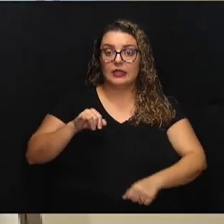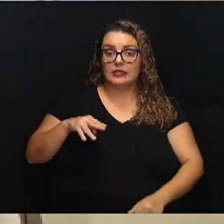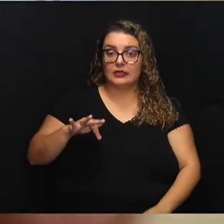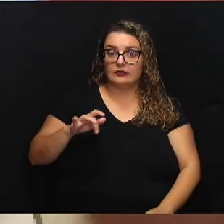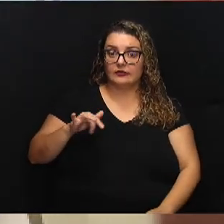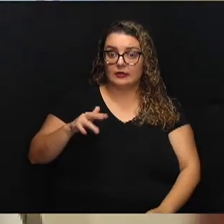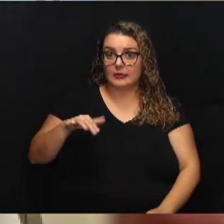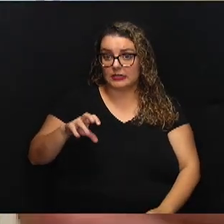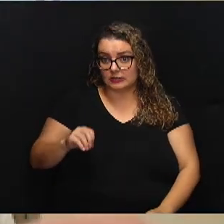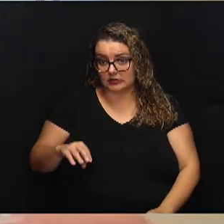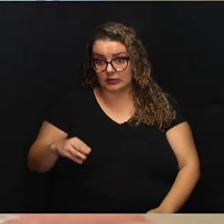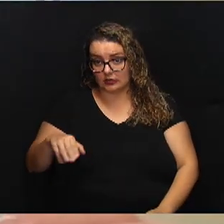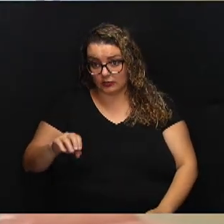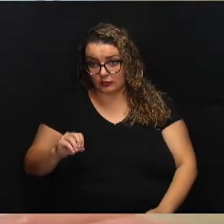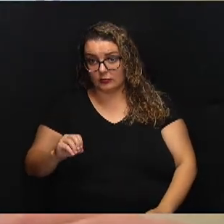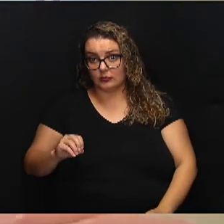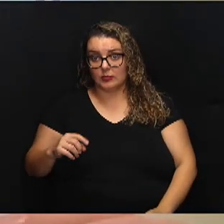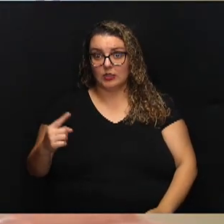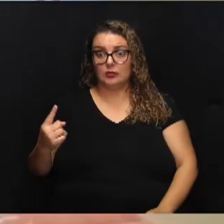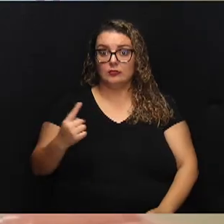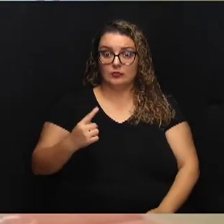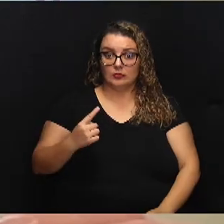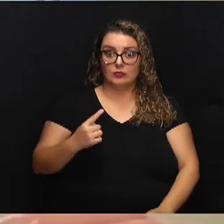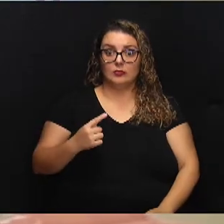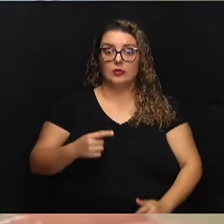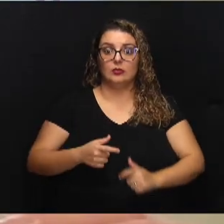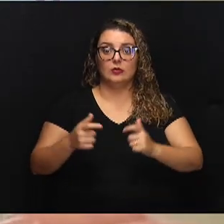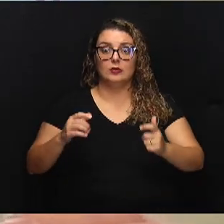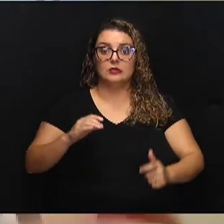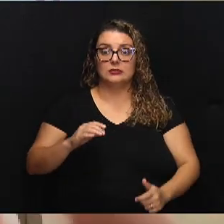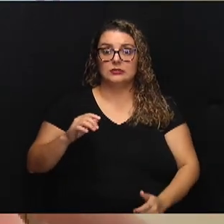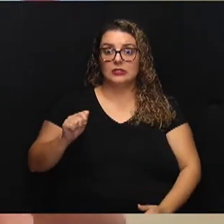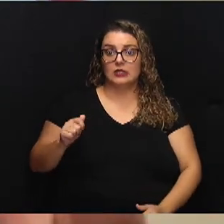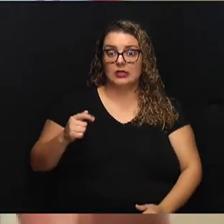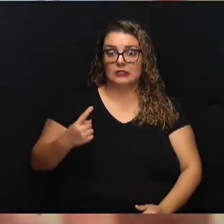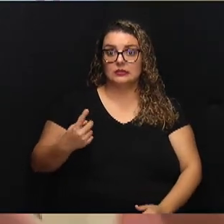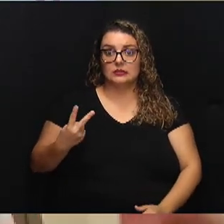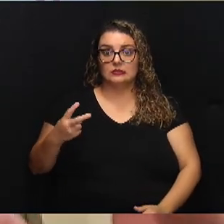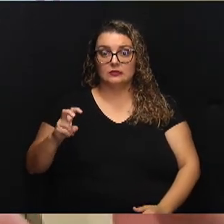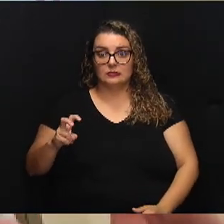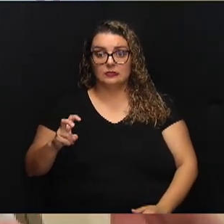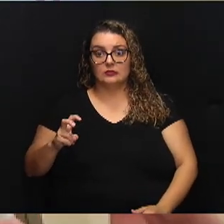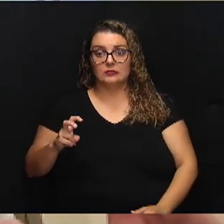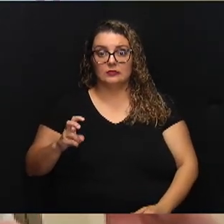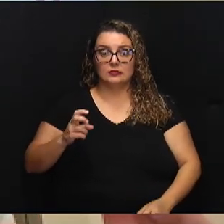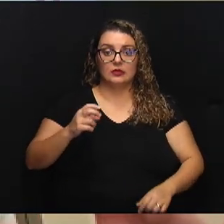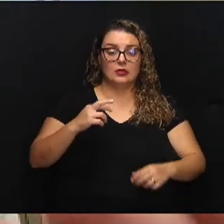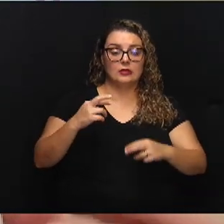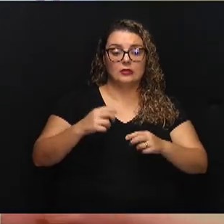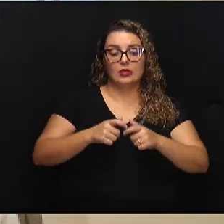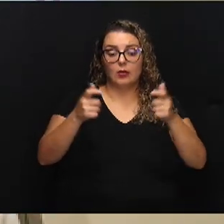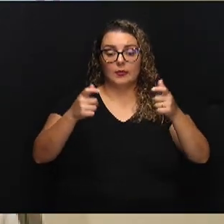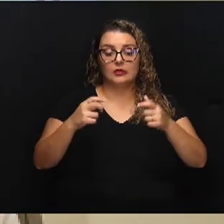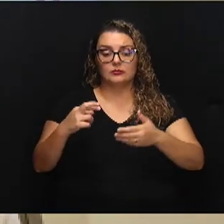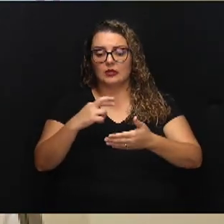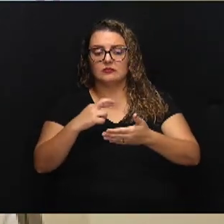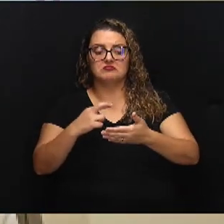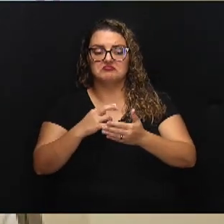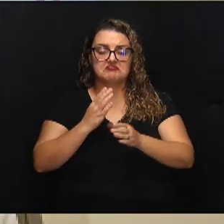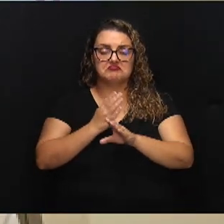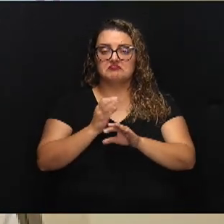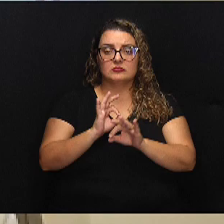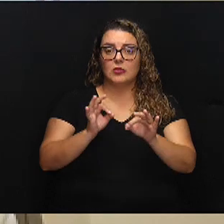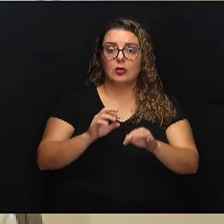muitas vezes as pacientes nos procuram com aumento do CA-125 e a gente vai investigar e não encontrar absolutamente nada. Por isso que ele não